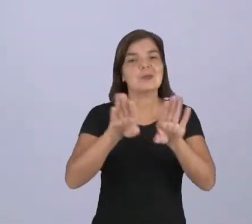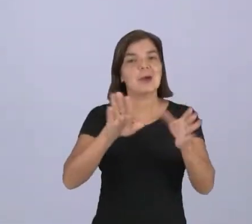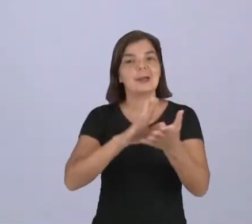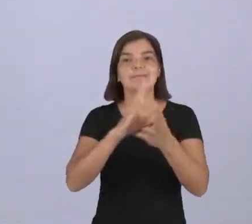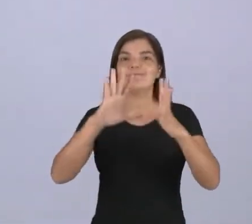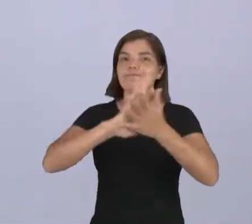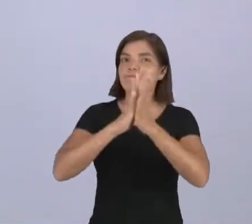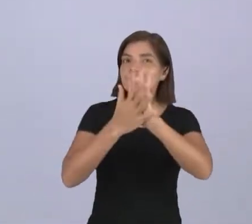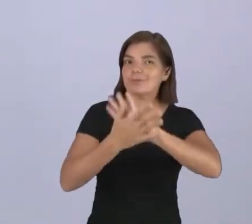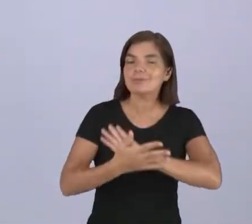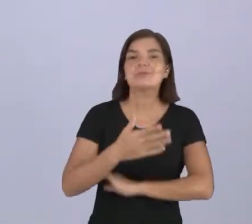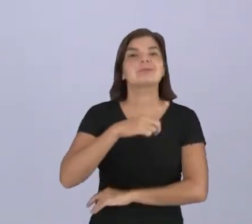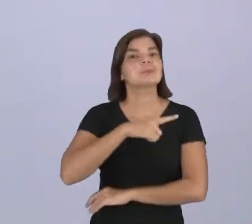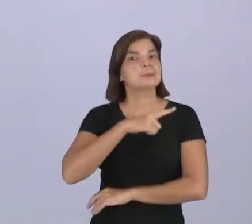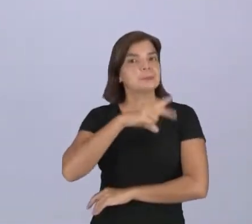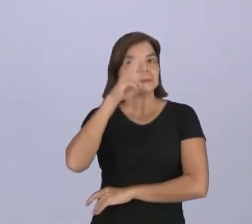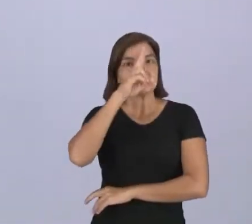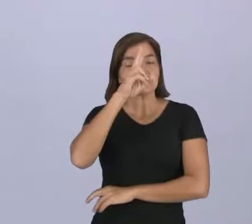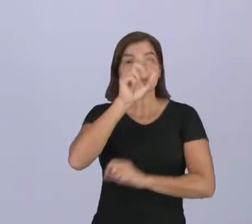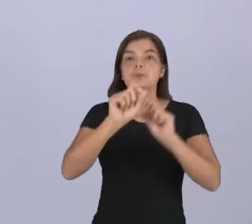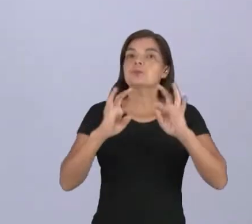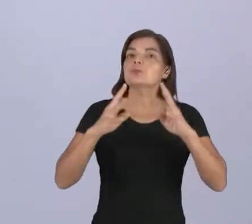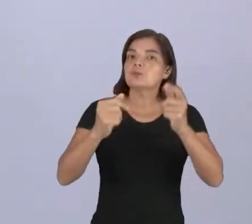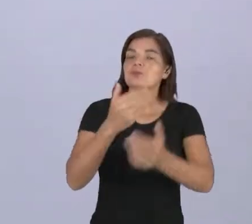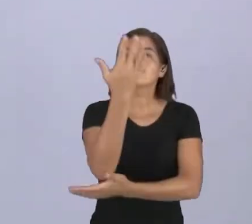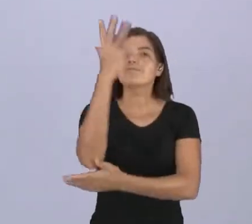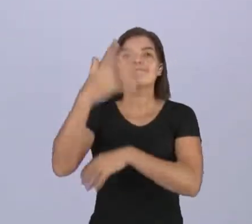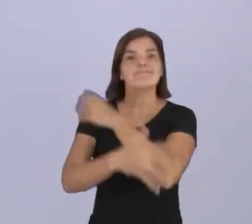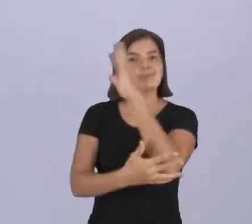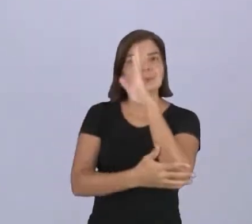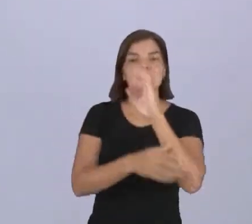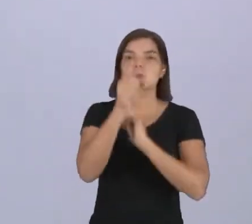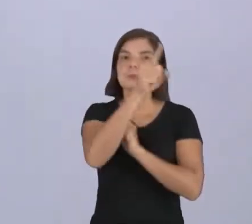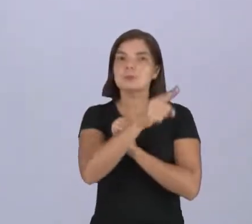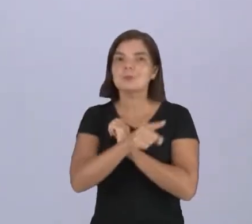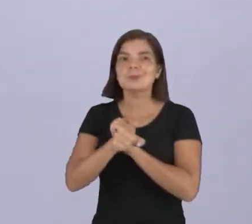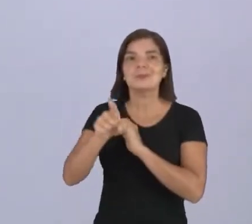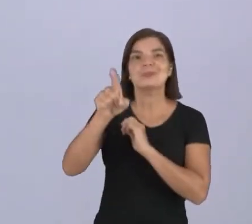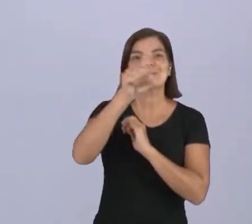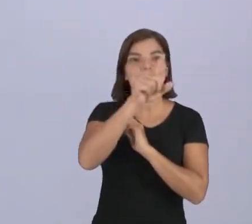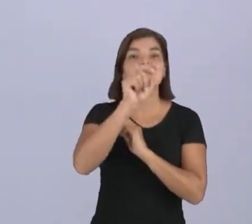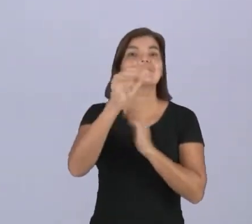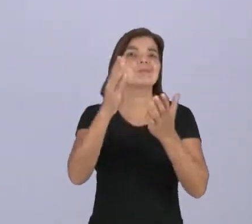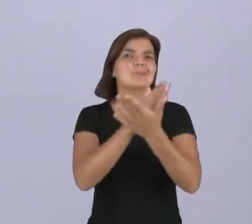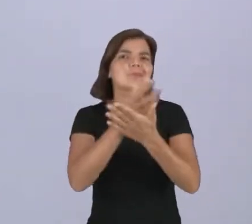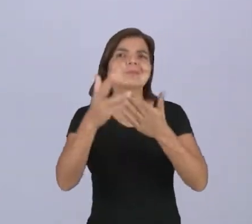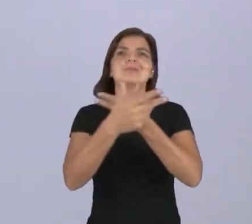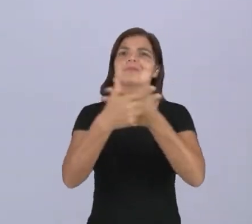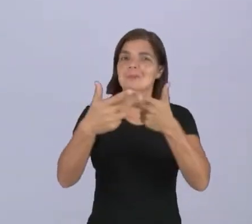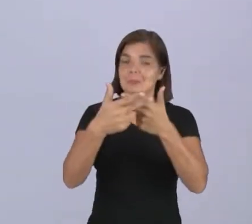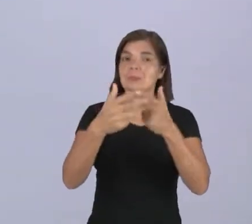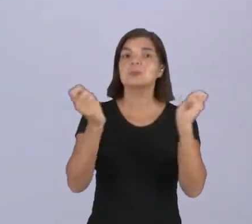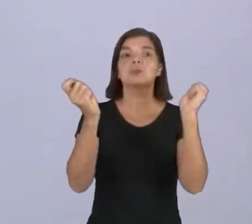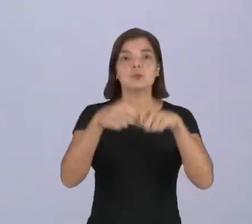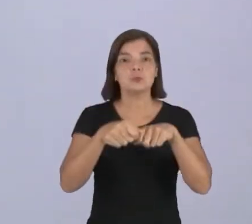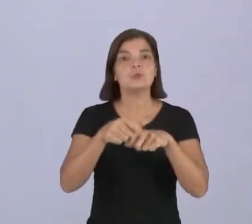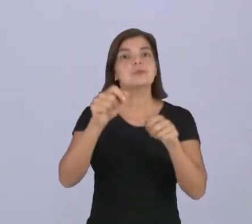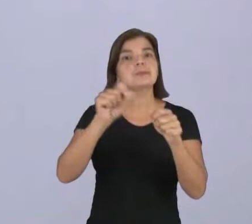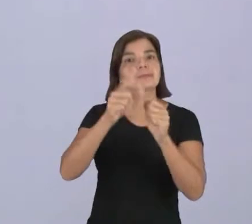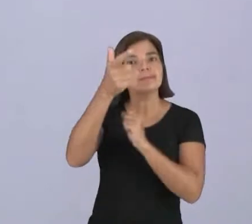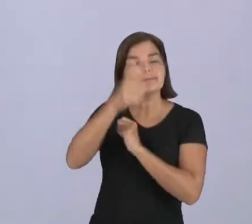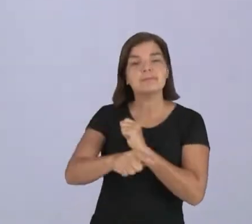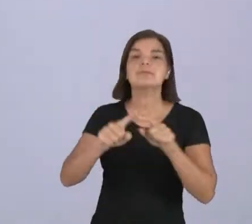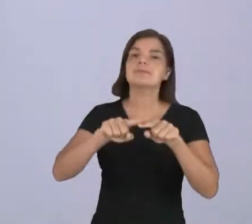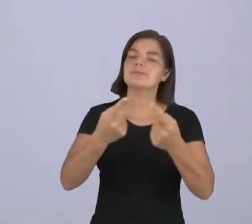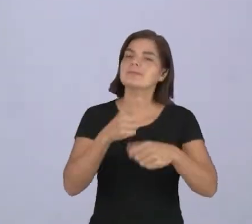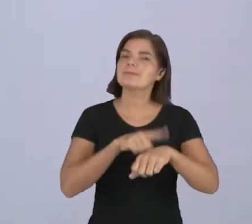morrendo. A gente tem que lembrar que tudo na natureza passa por um ciclo, e diante desse ciclo algumas coisas são recicladas. E é